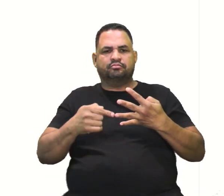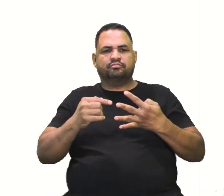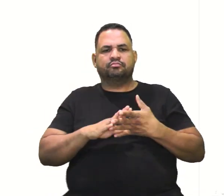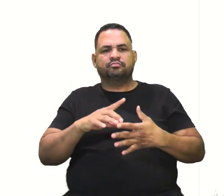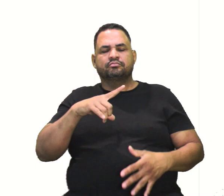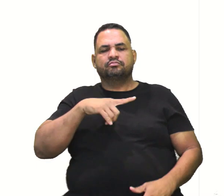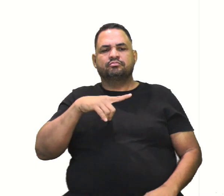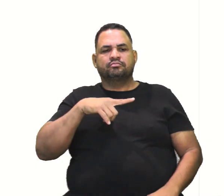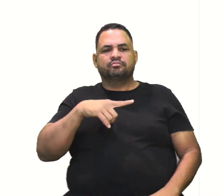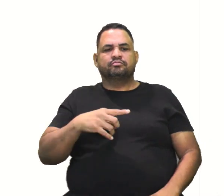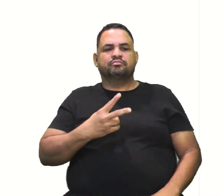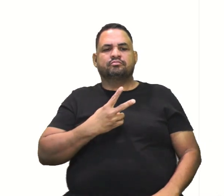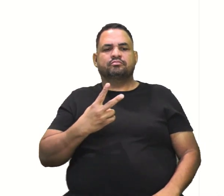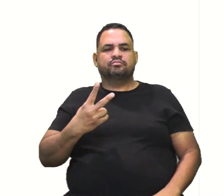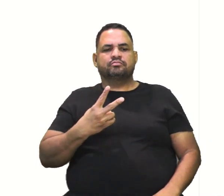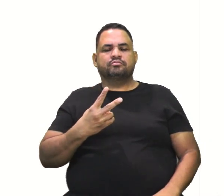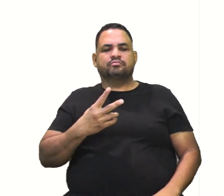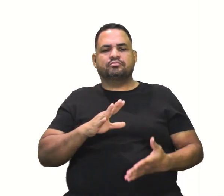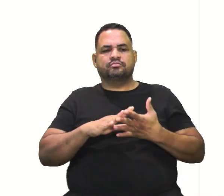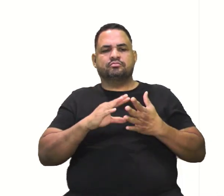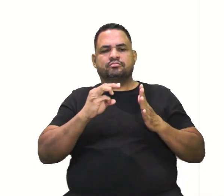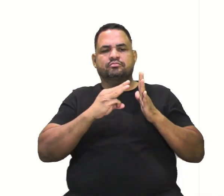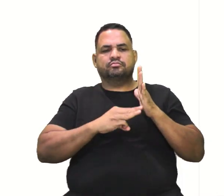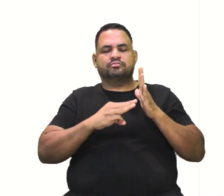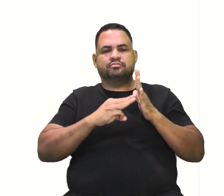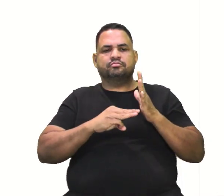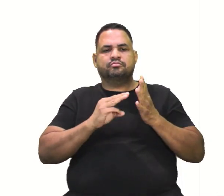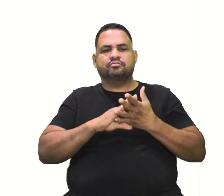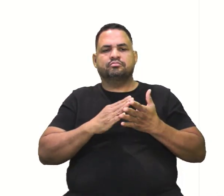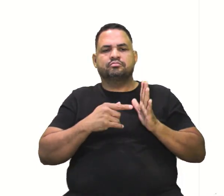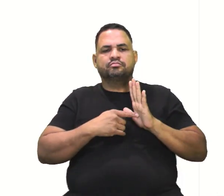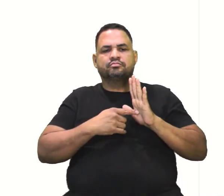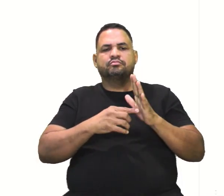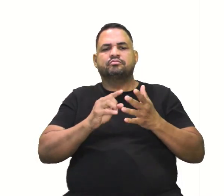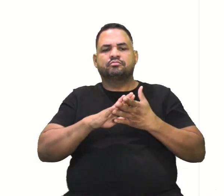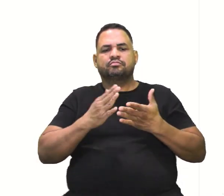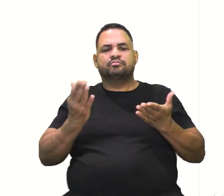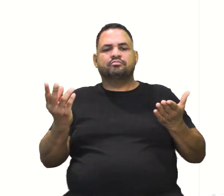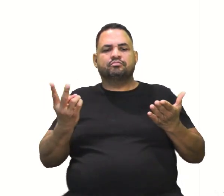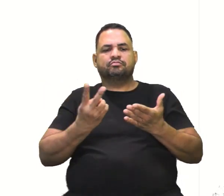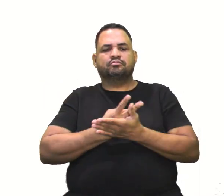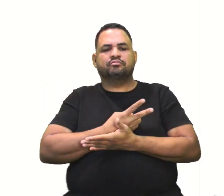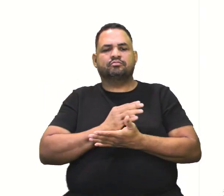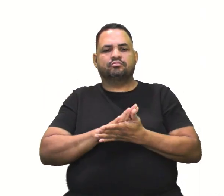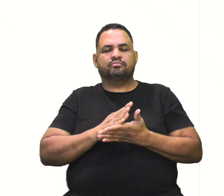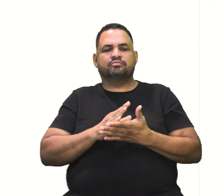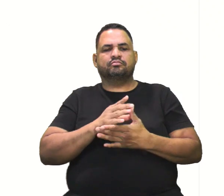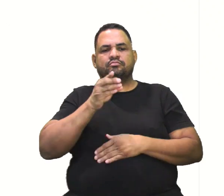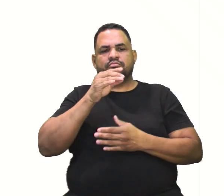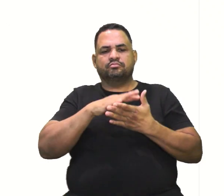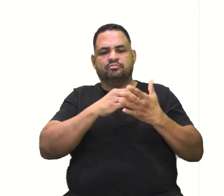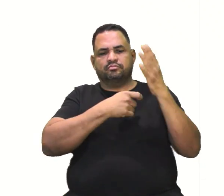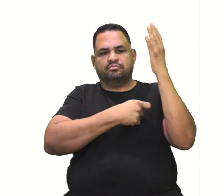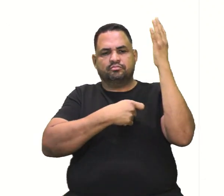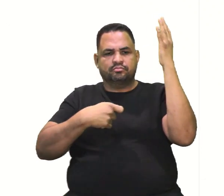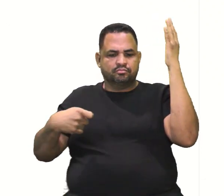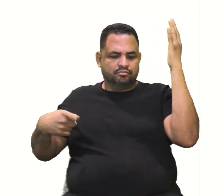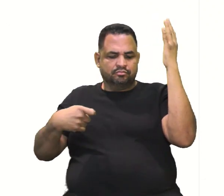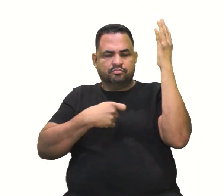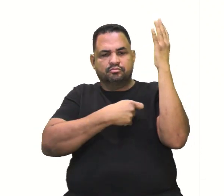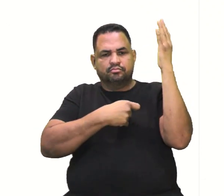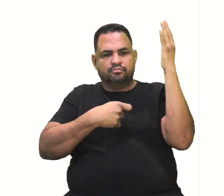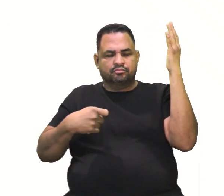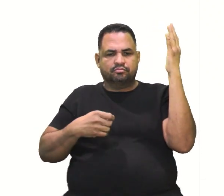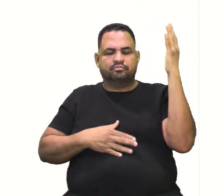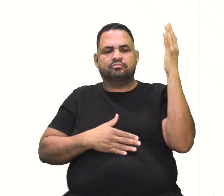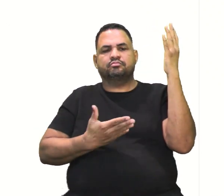lembrar? Olha só, nós temos 2 modelos em que a representação da parábola acontece no eixo X. Nesses